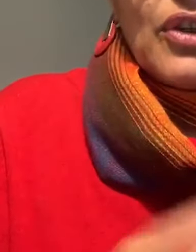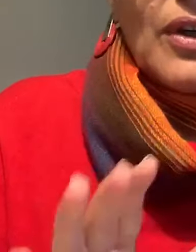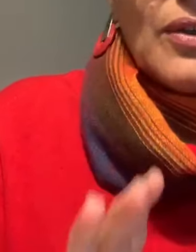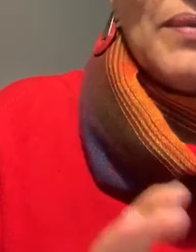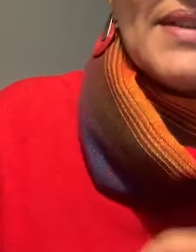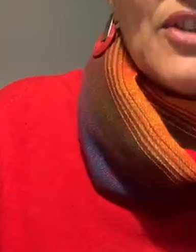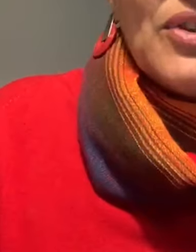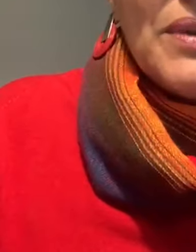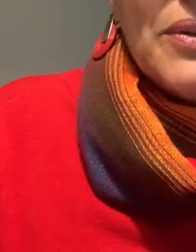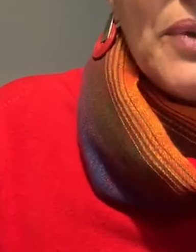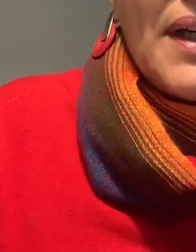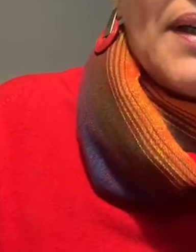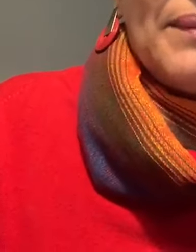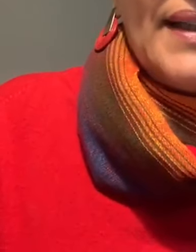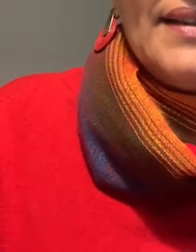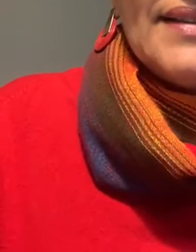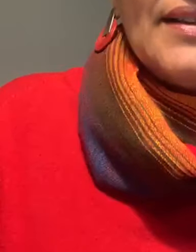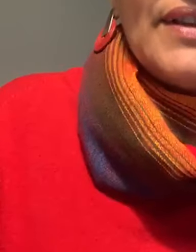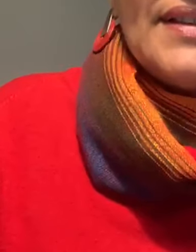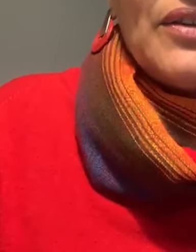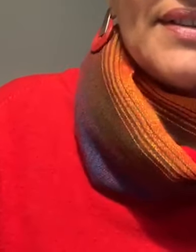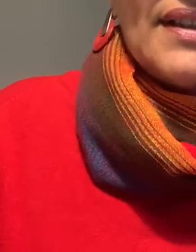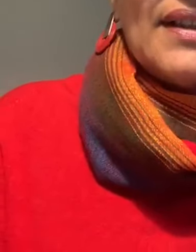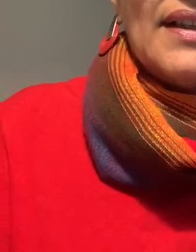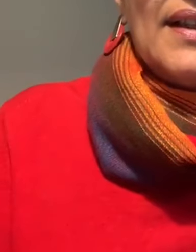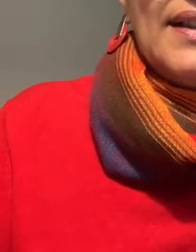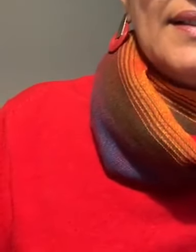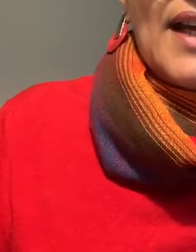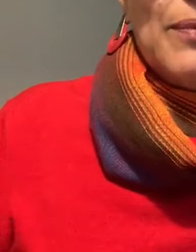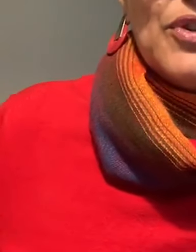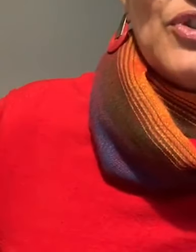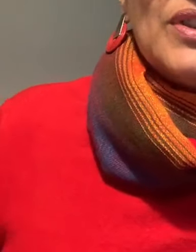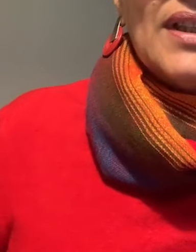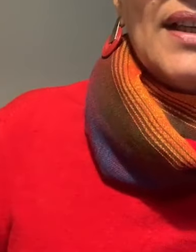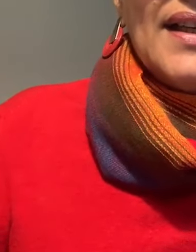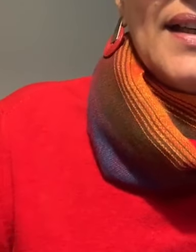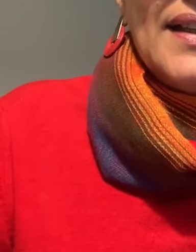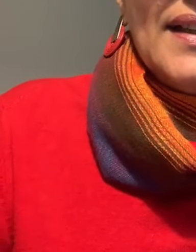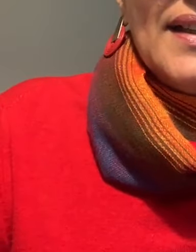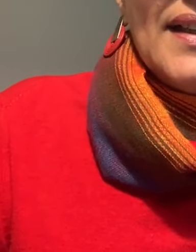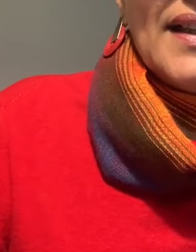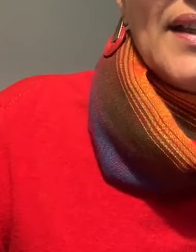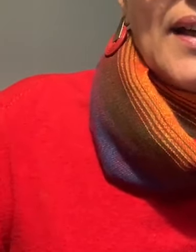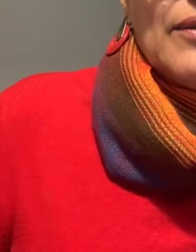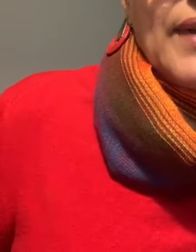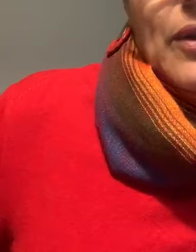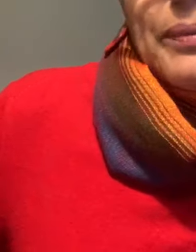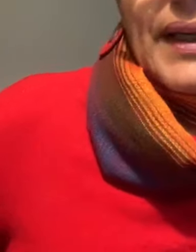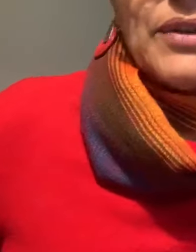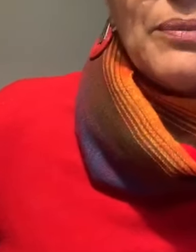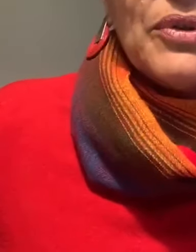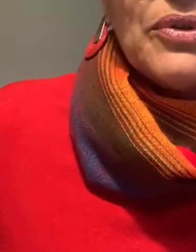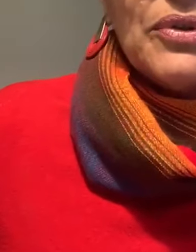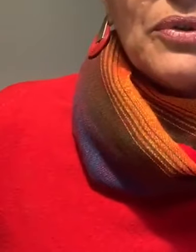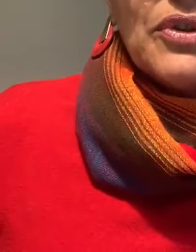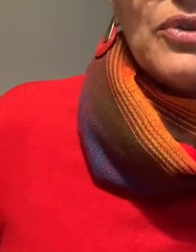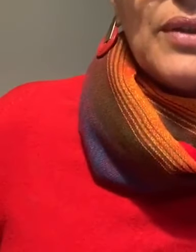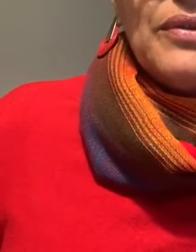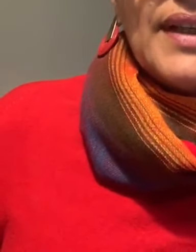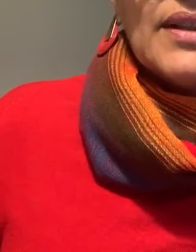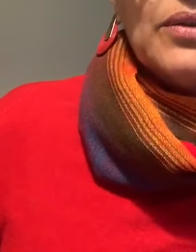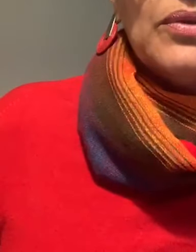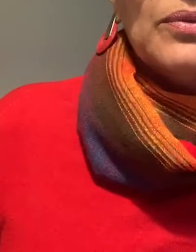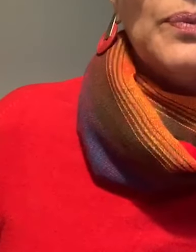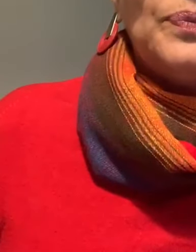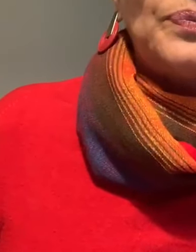Eu vou só começar chamando a Marisa, que vai ser a nossa intérprete e vai acompanhar o tempo todo